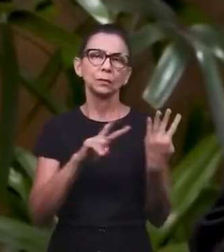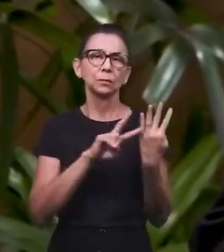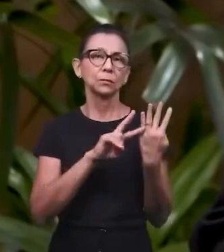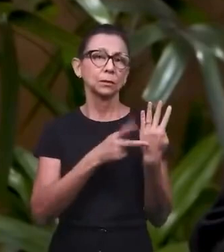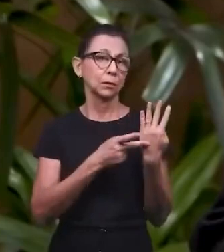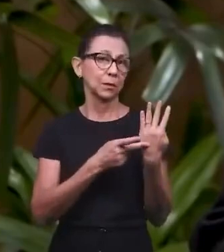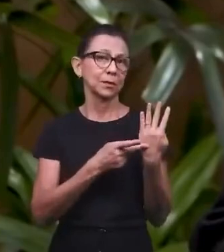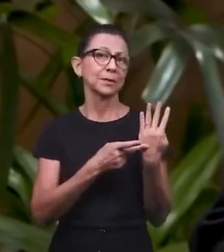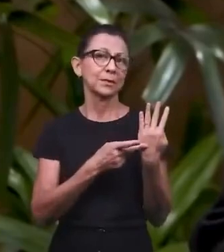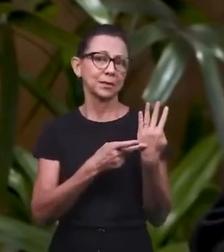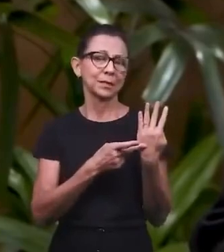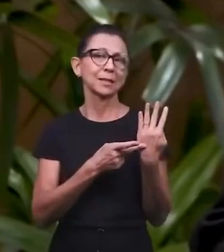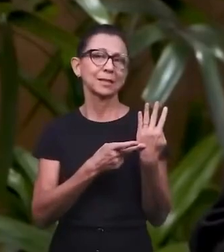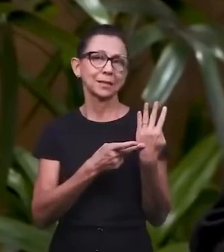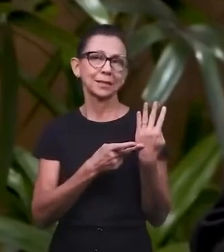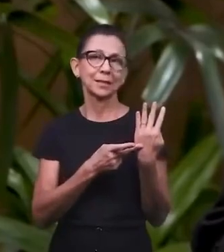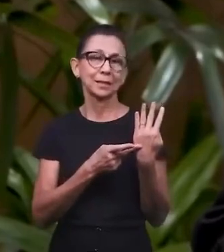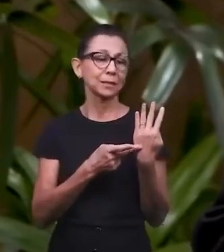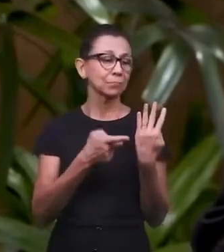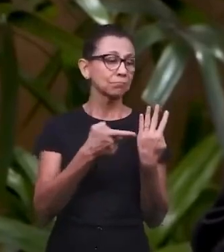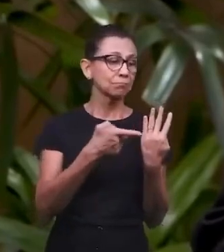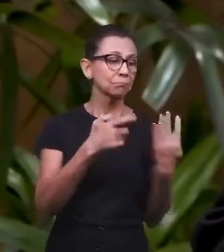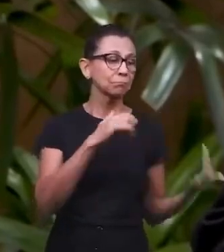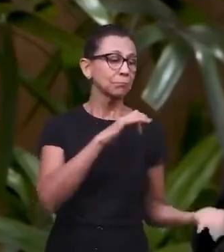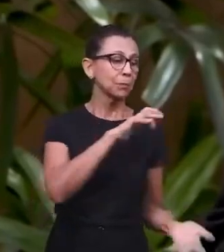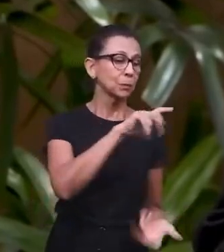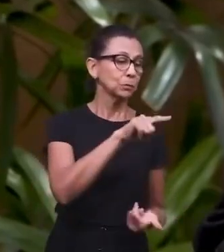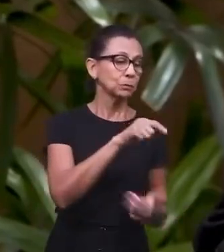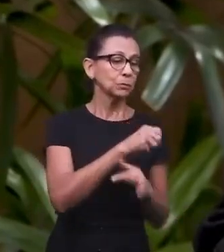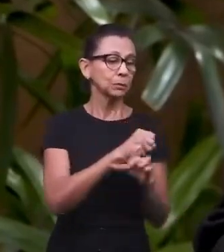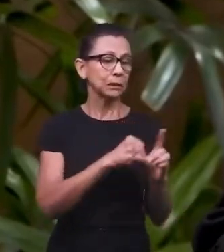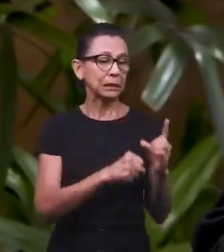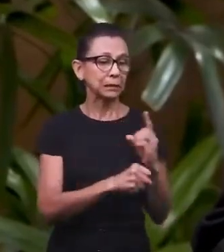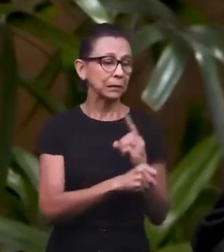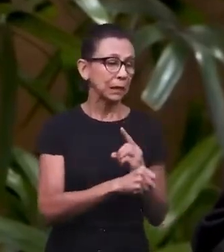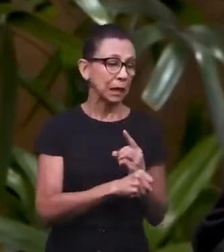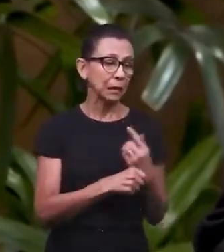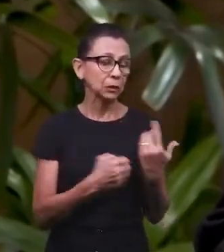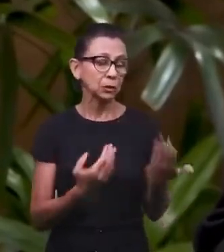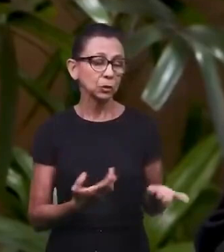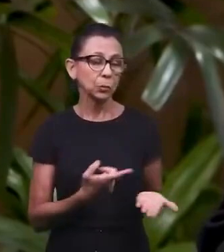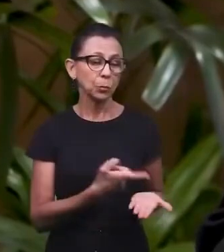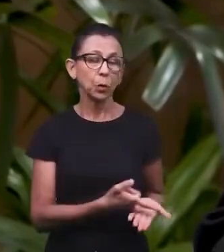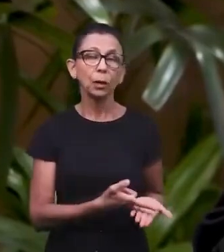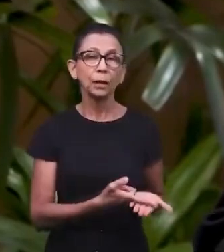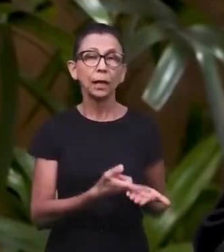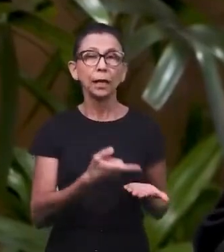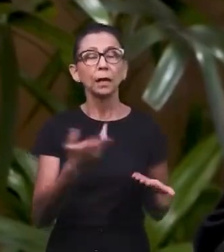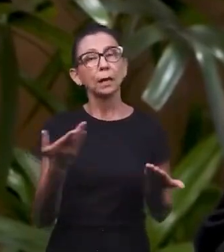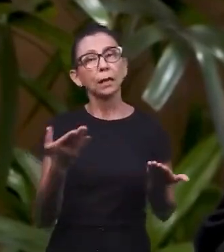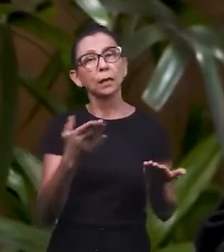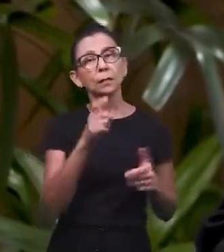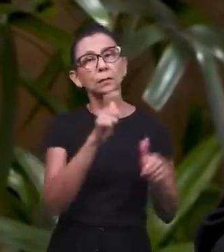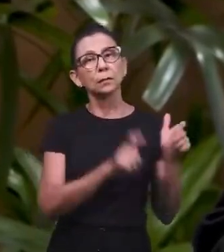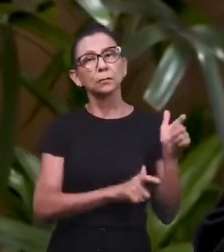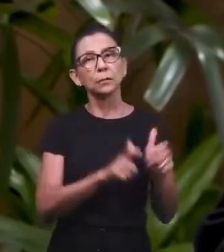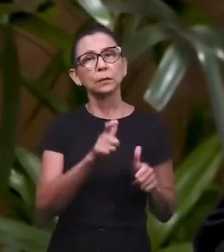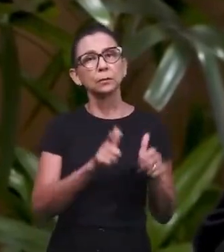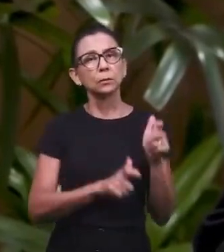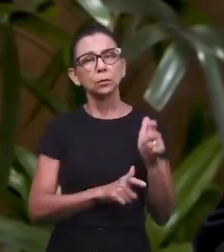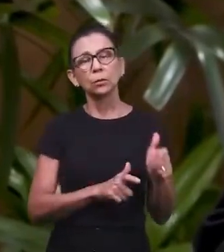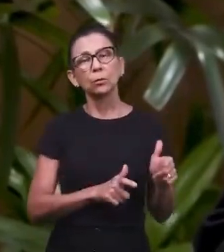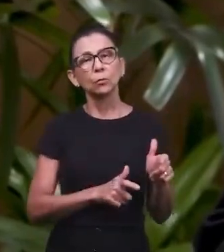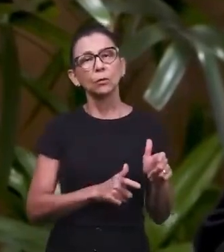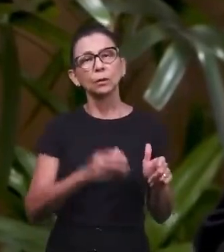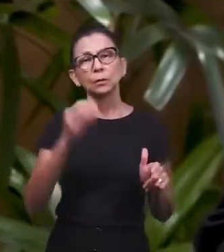temos visto sobre o mundo que aí está porque o homem deixou de ouvir a voz daquele que tinha queria ter comunhão com o